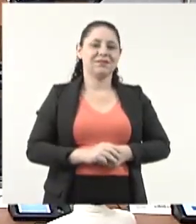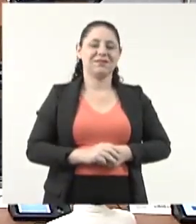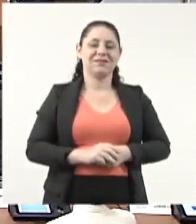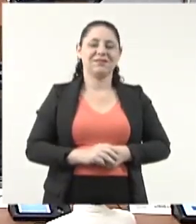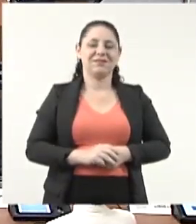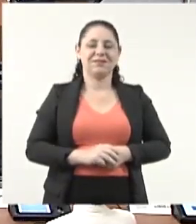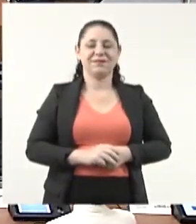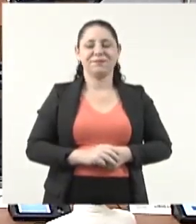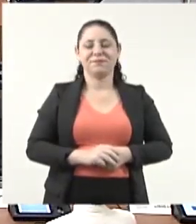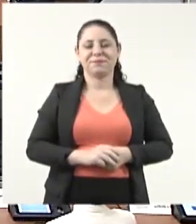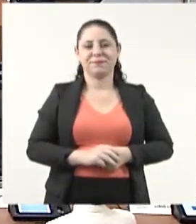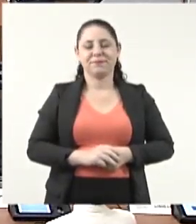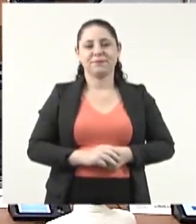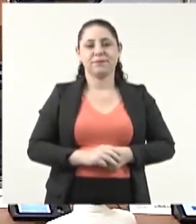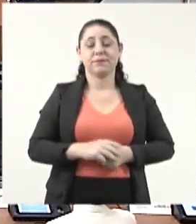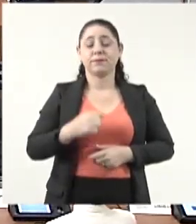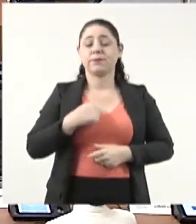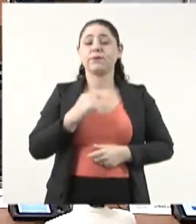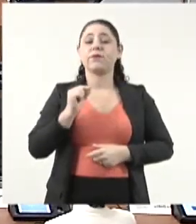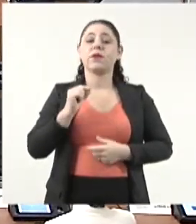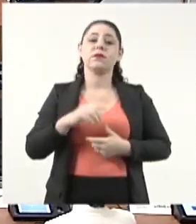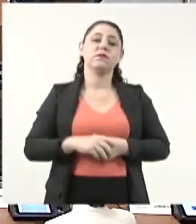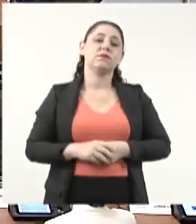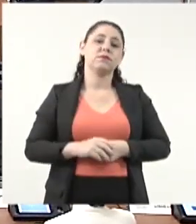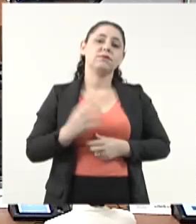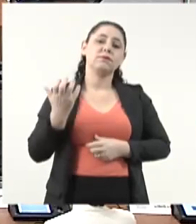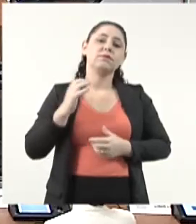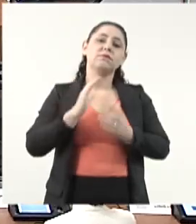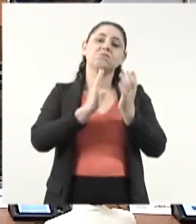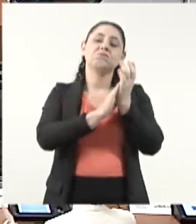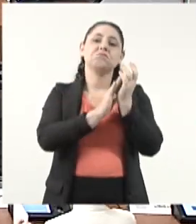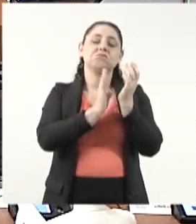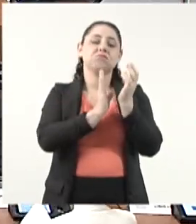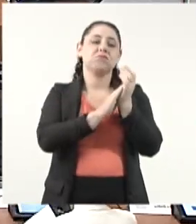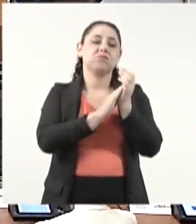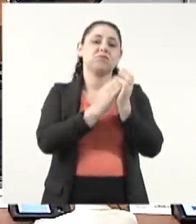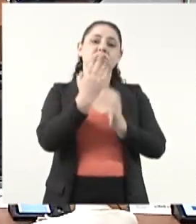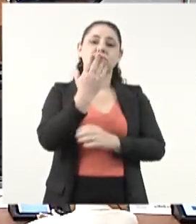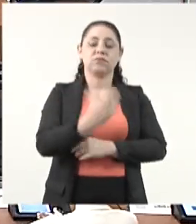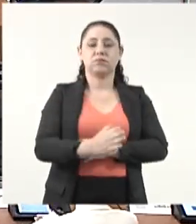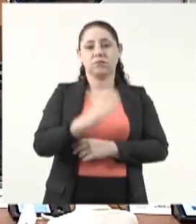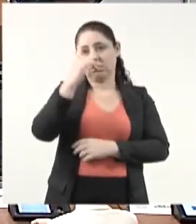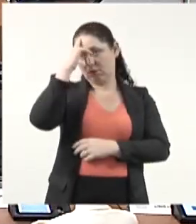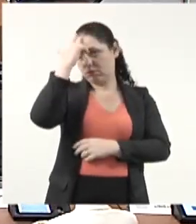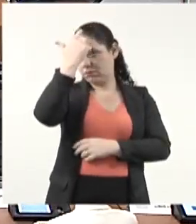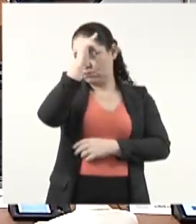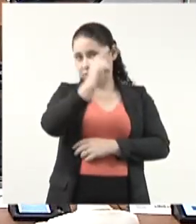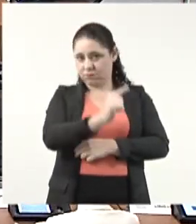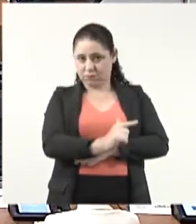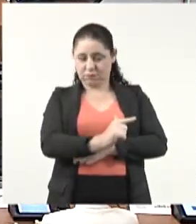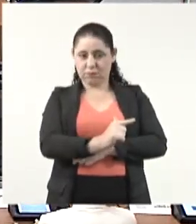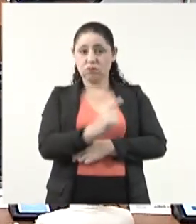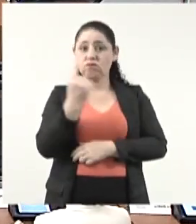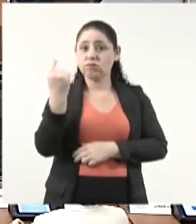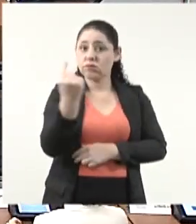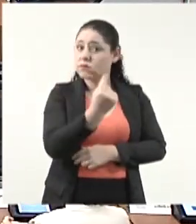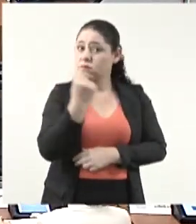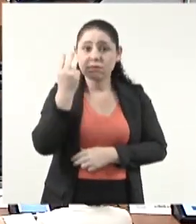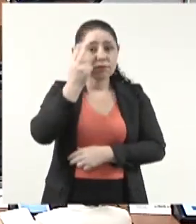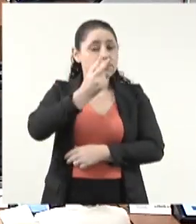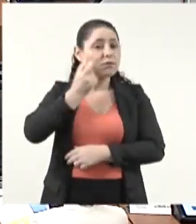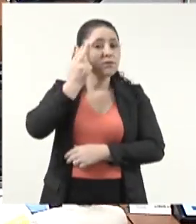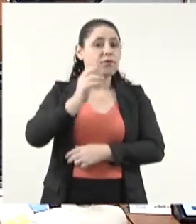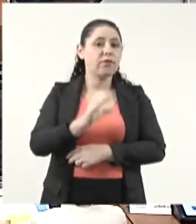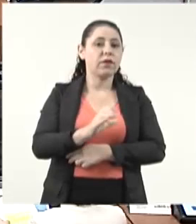Gleice? Gostoso. Eu quero parabenizar a Luísa Ribeiro, a nossa vereadora, a única vereadora aqui de